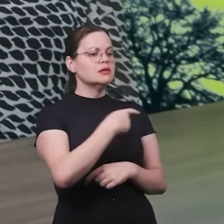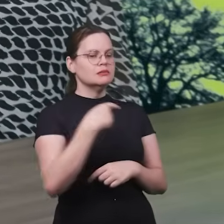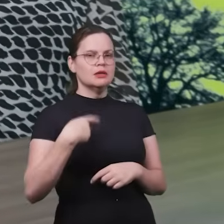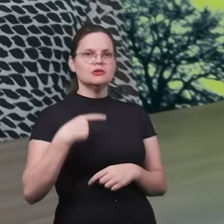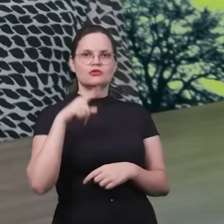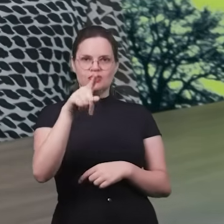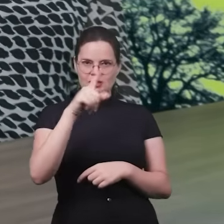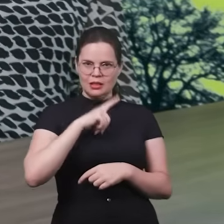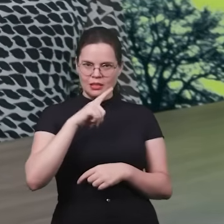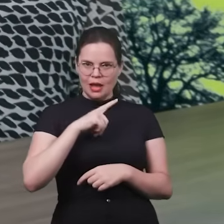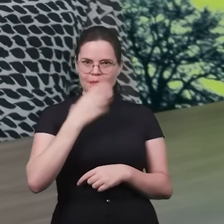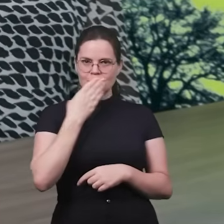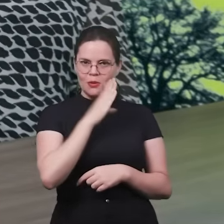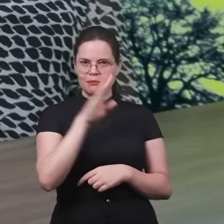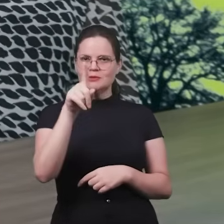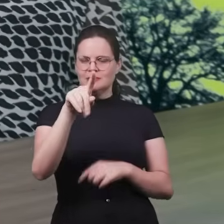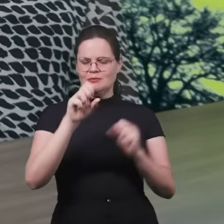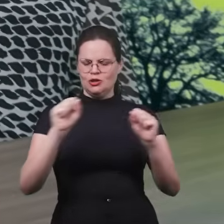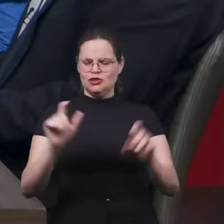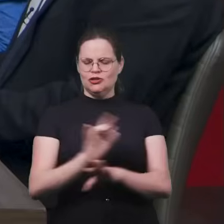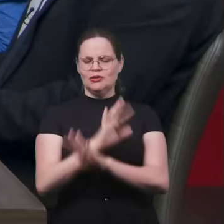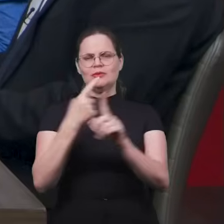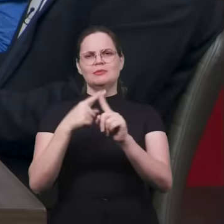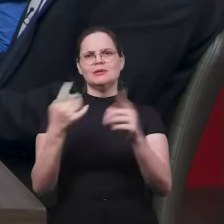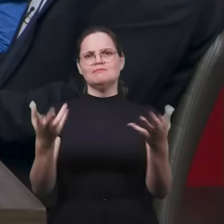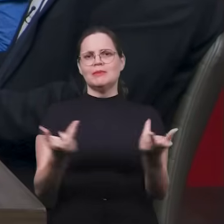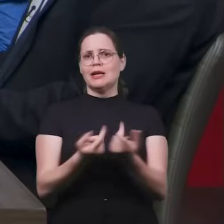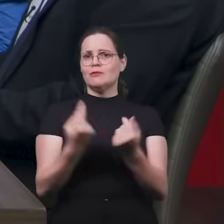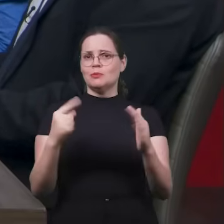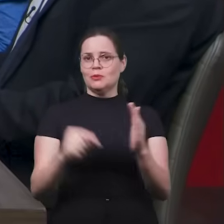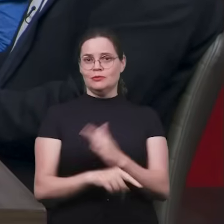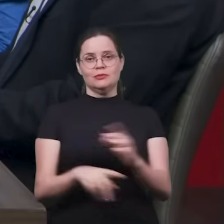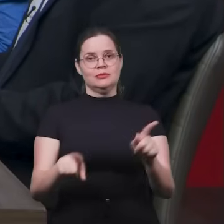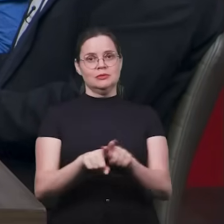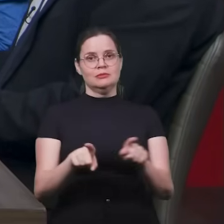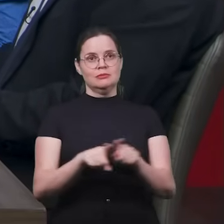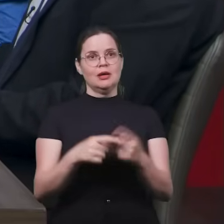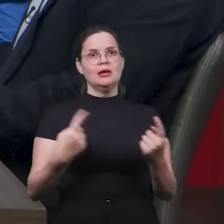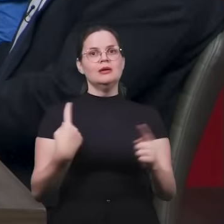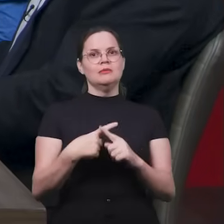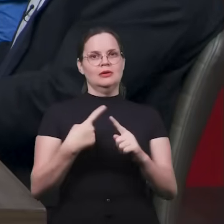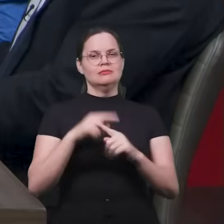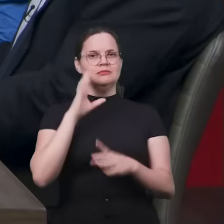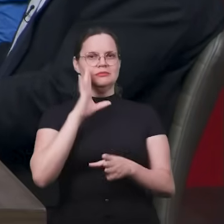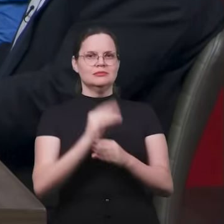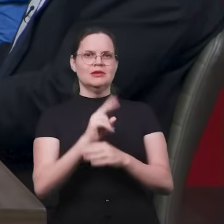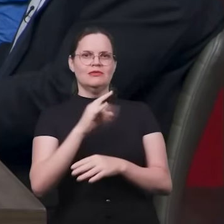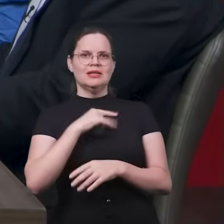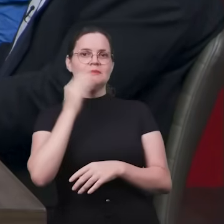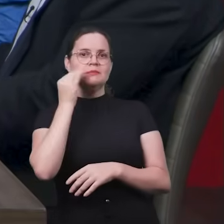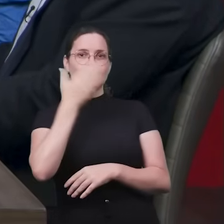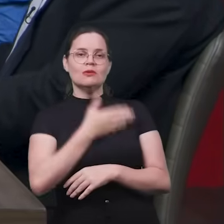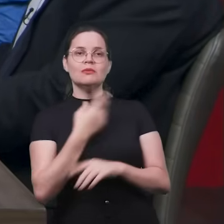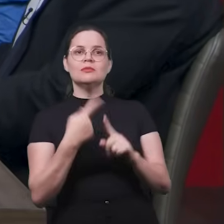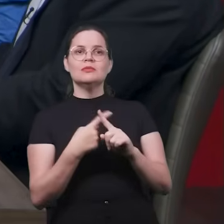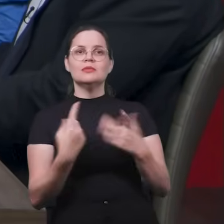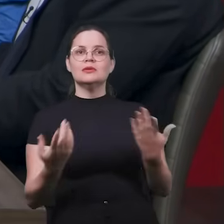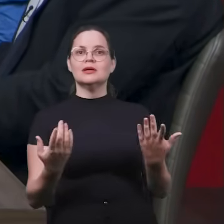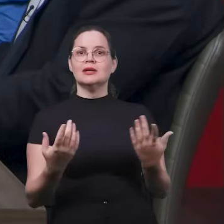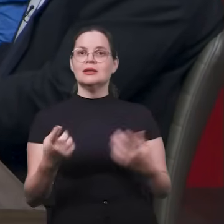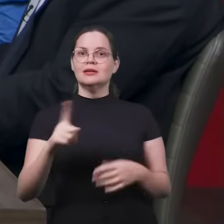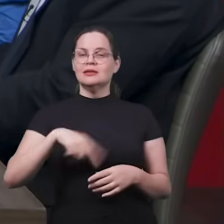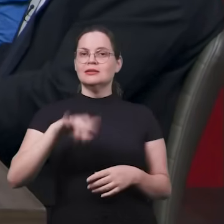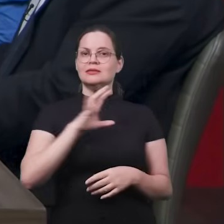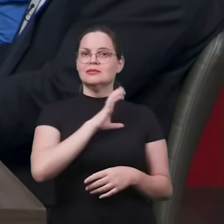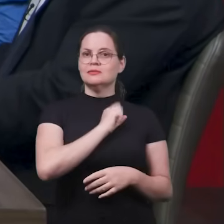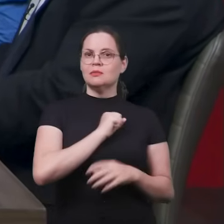glorificar o Senhor, porque é algo maravilhoso e profundo. E Ele sabe que é provado, então, porque eles amaram. Eles podiam